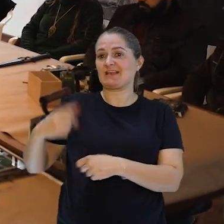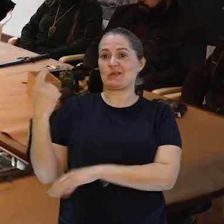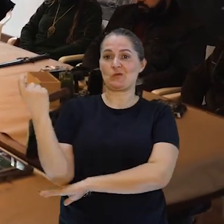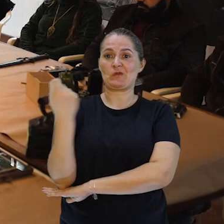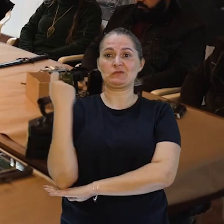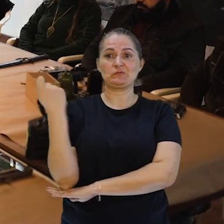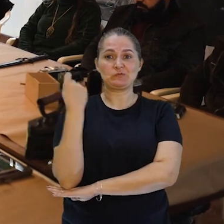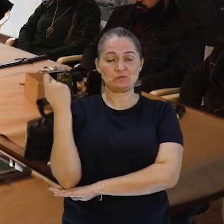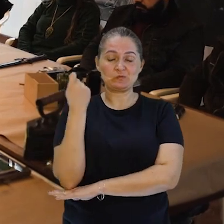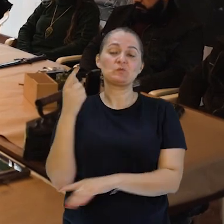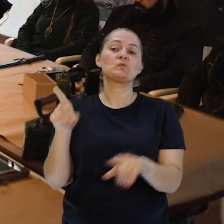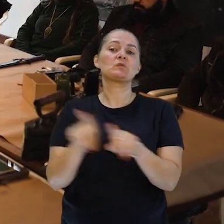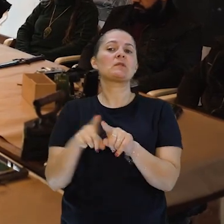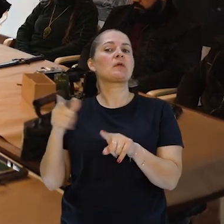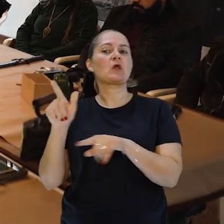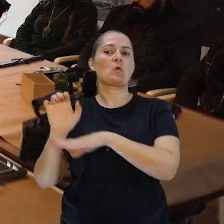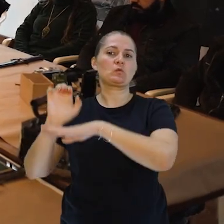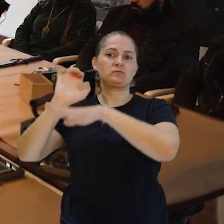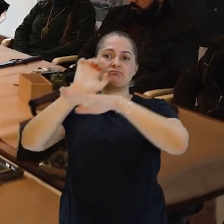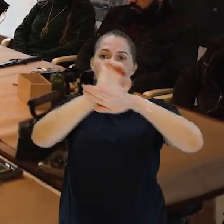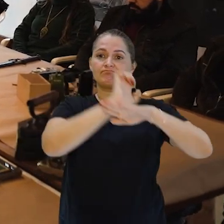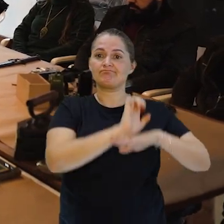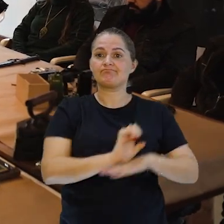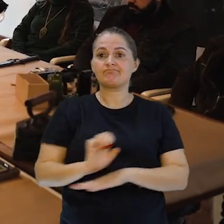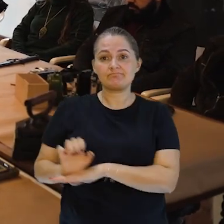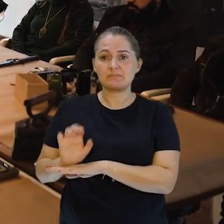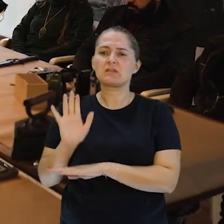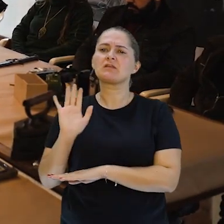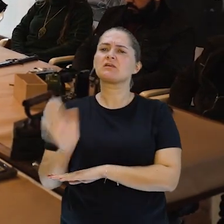cidades aqui do Rio Grande do Sul, também em outros